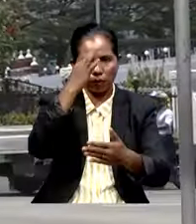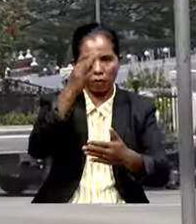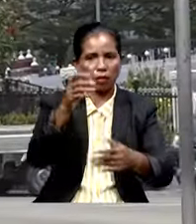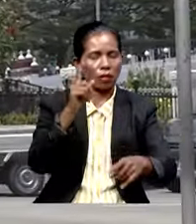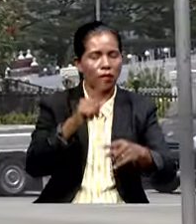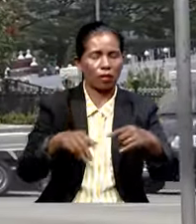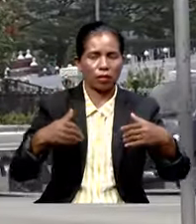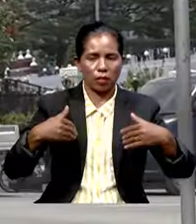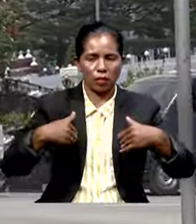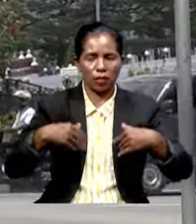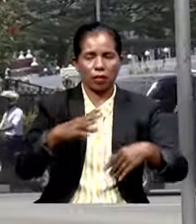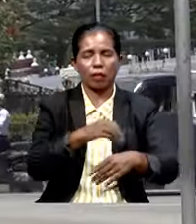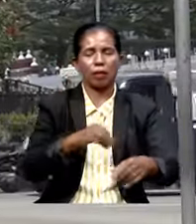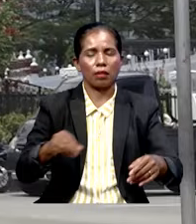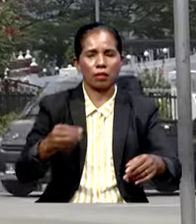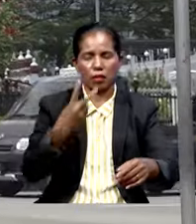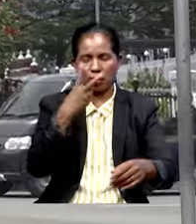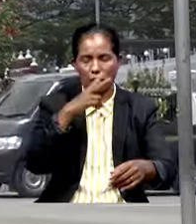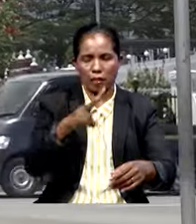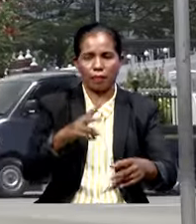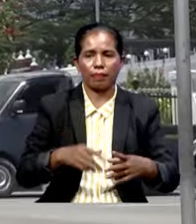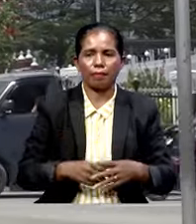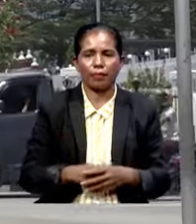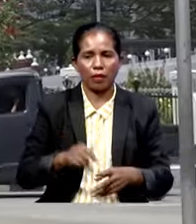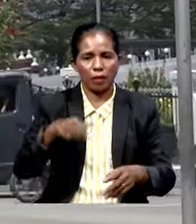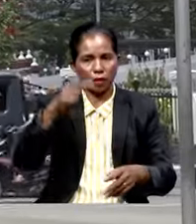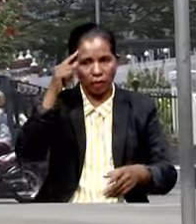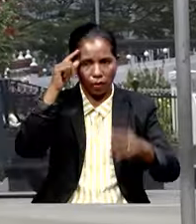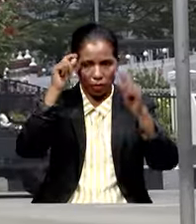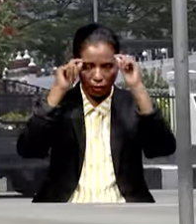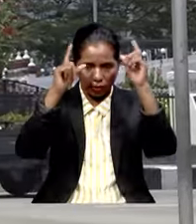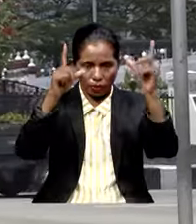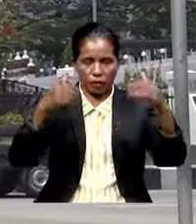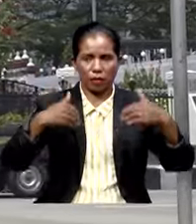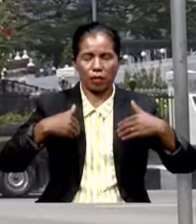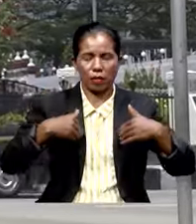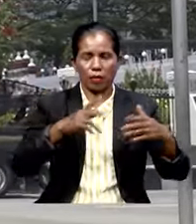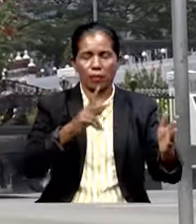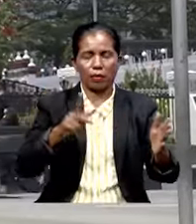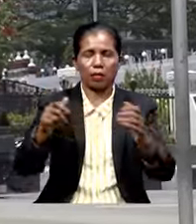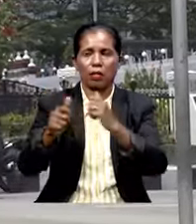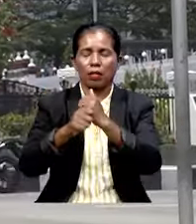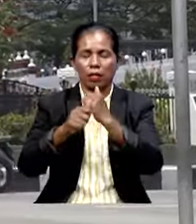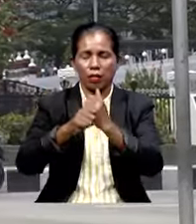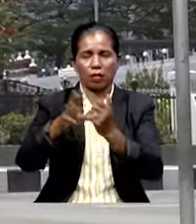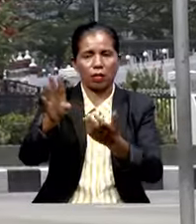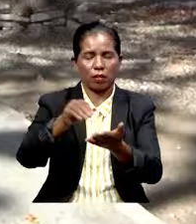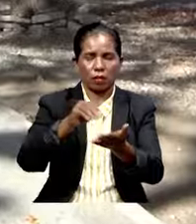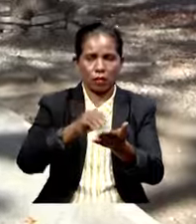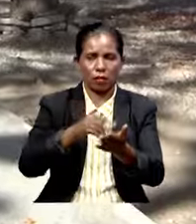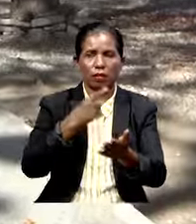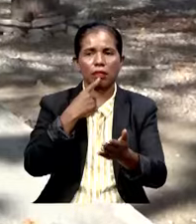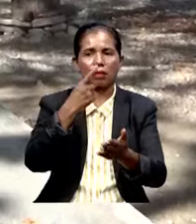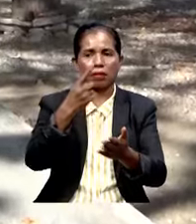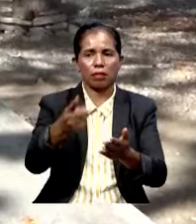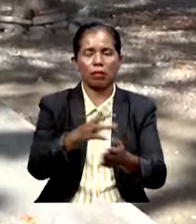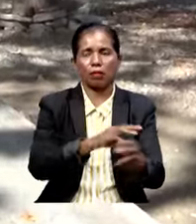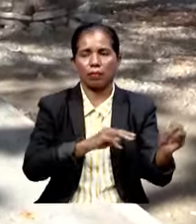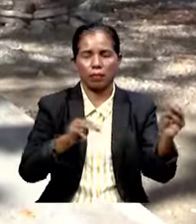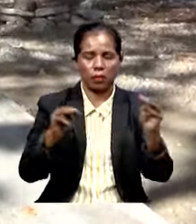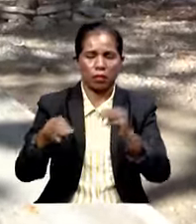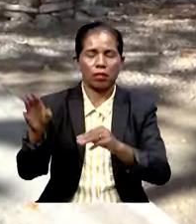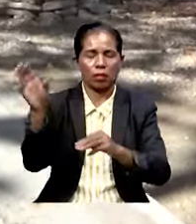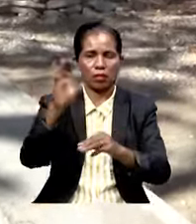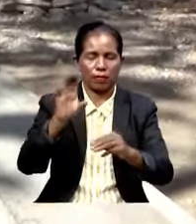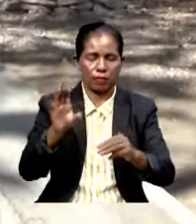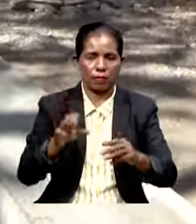bele contribui ba emissão atmosfera. Governo Timor-Leste mosi hona plano ação adaptação hodi hatam ba impacto mudança